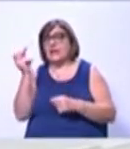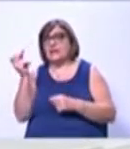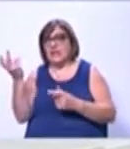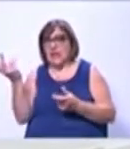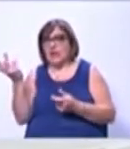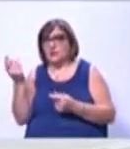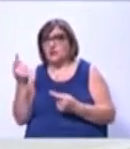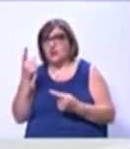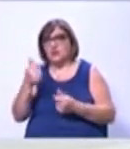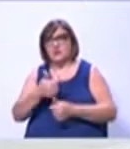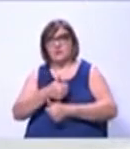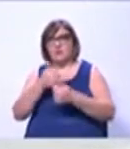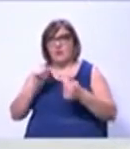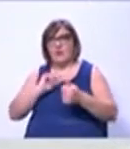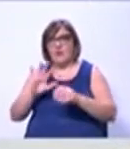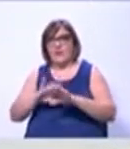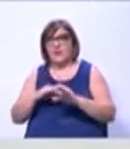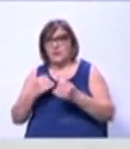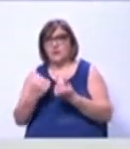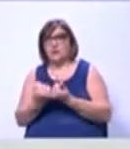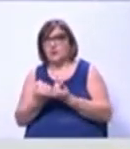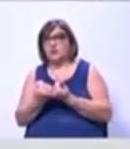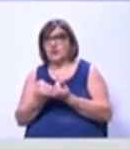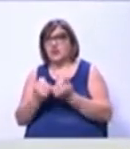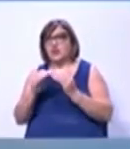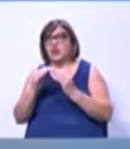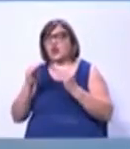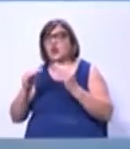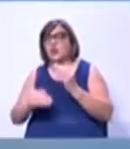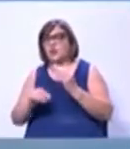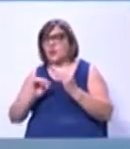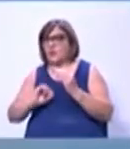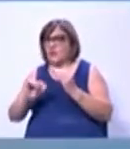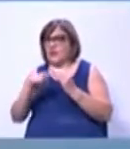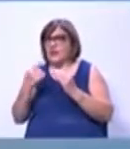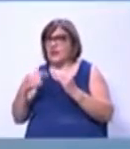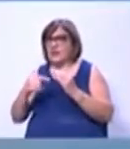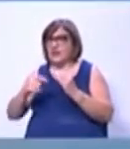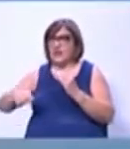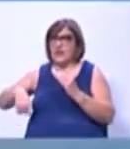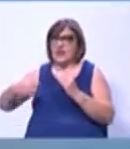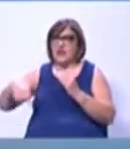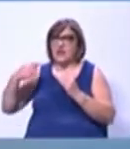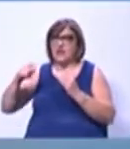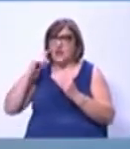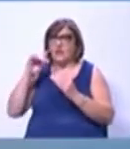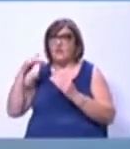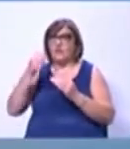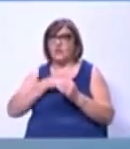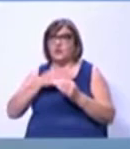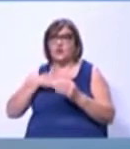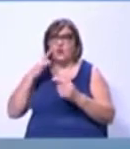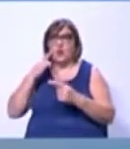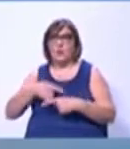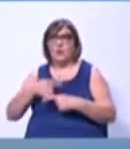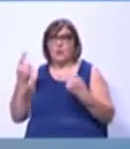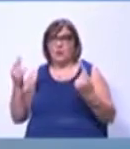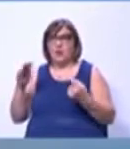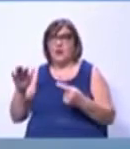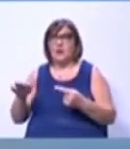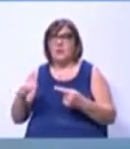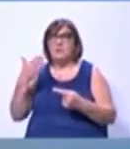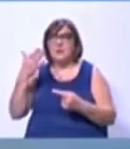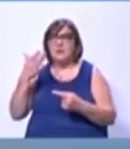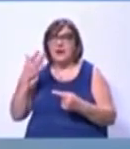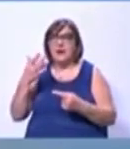isso é altamente benéfico em termos sociais, ou seja, reduz a fatia de gastos que vamos ter no futuro com a saúde pública, não é? Porque os primeiros anos